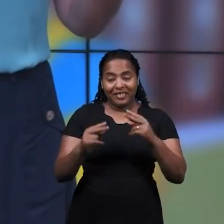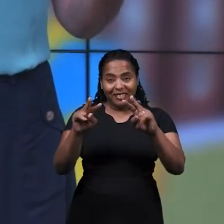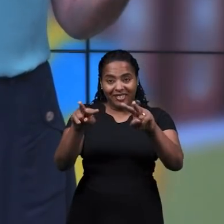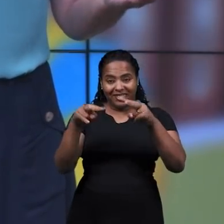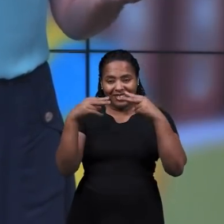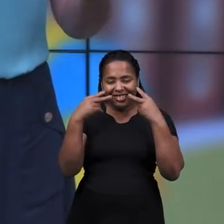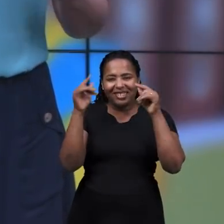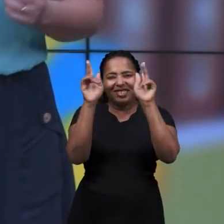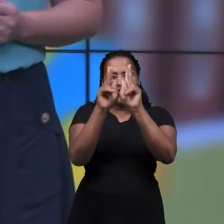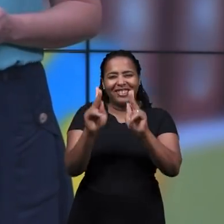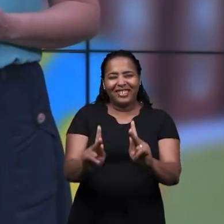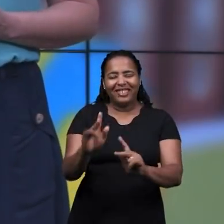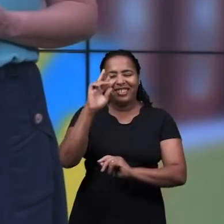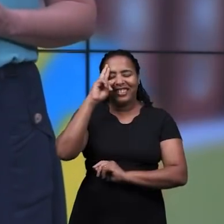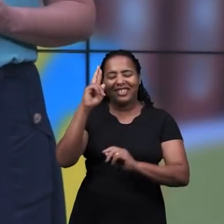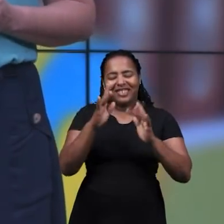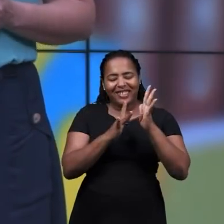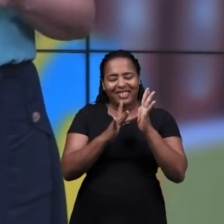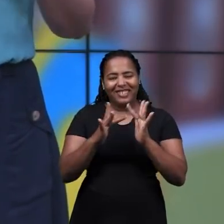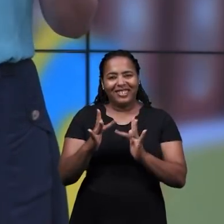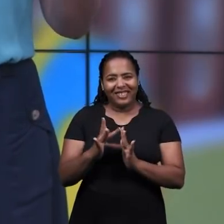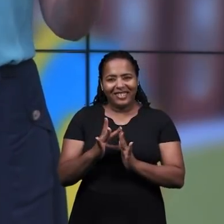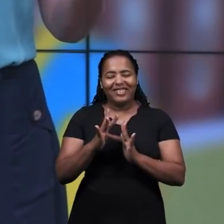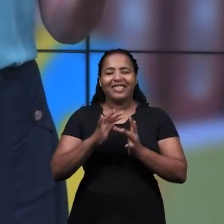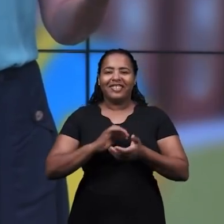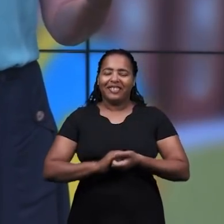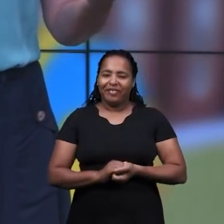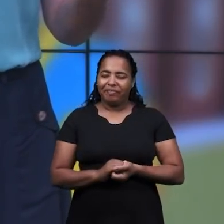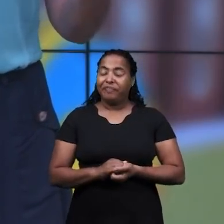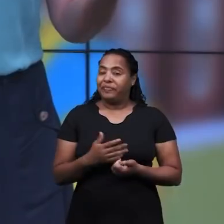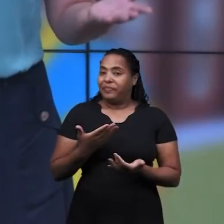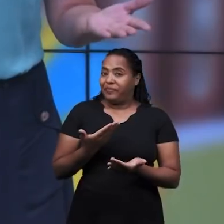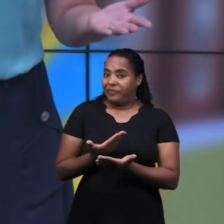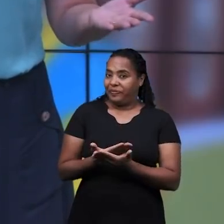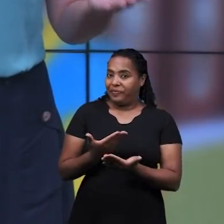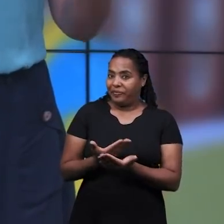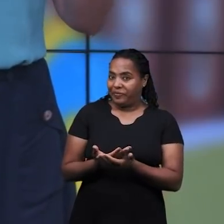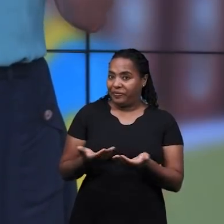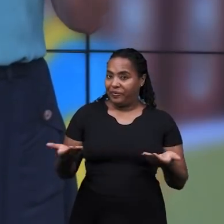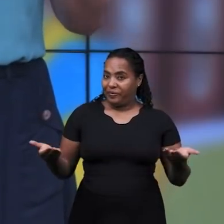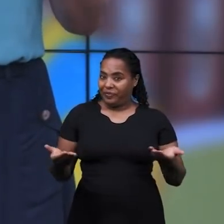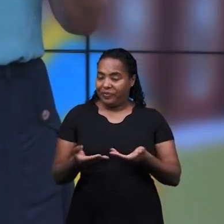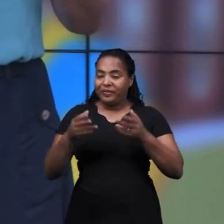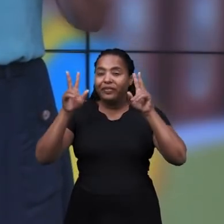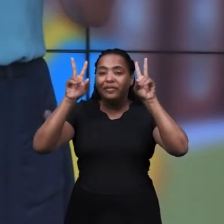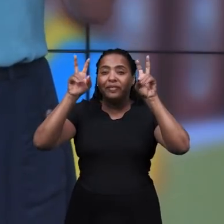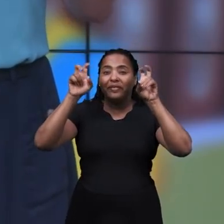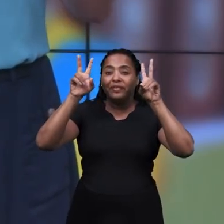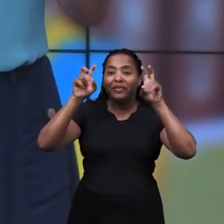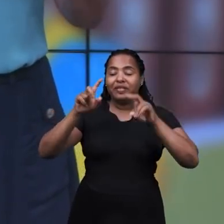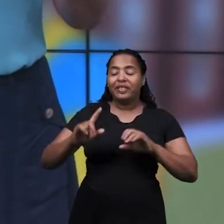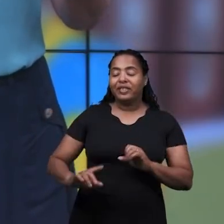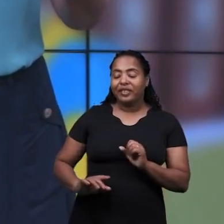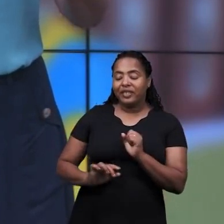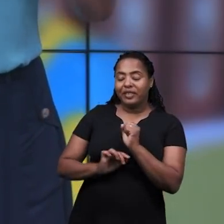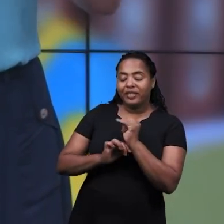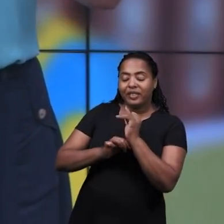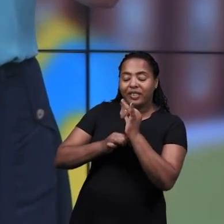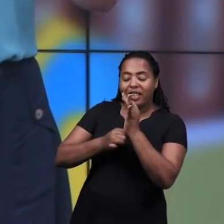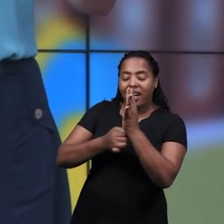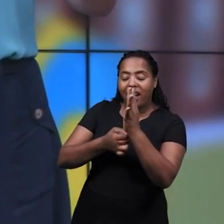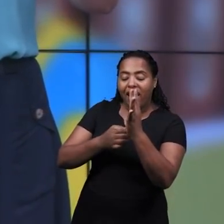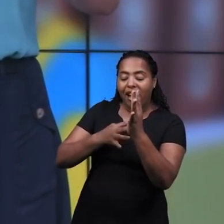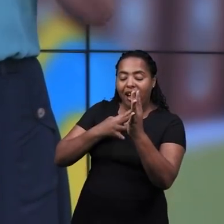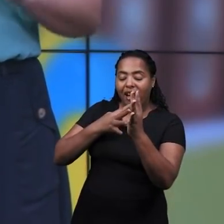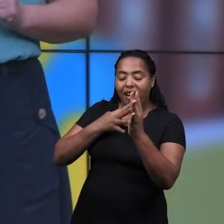com a paz do Senhor Jesus. A nossa aula tem por tema Conhecendo os mistérios